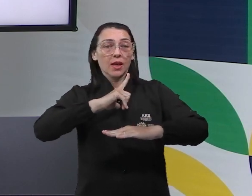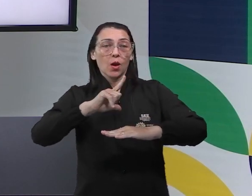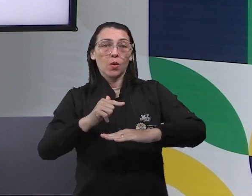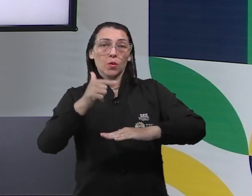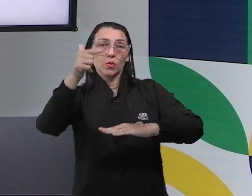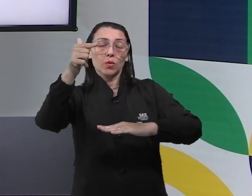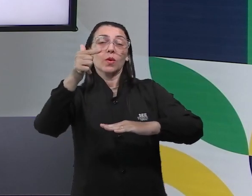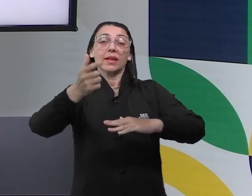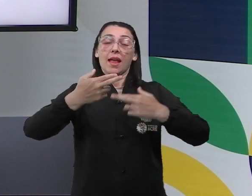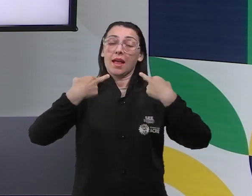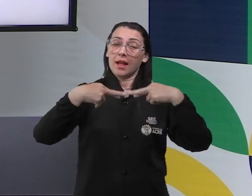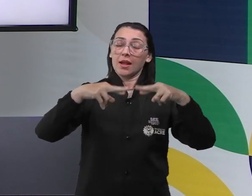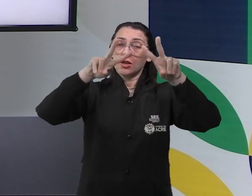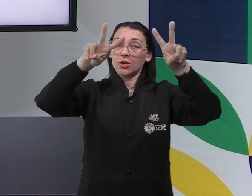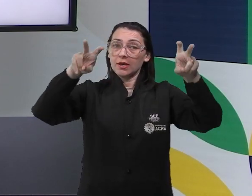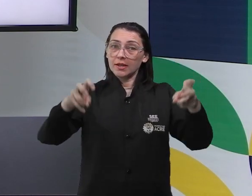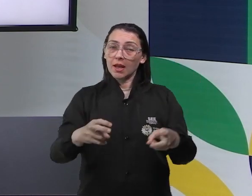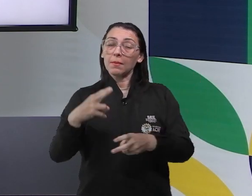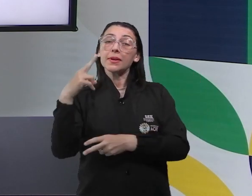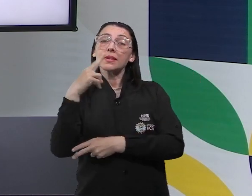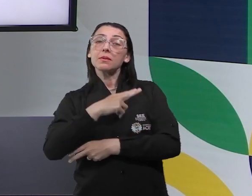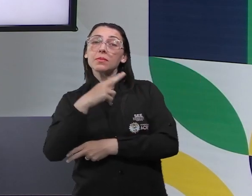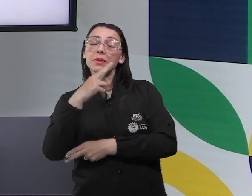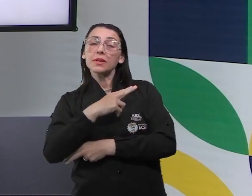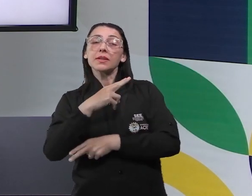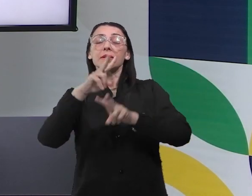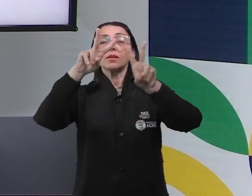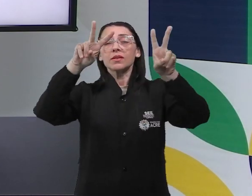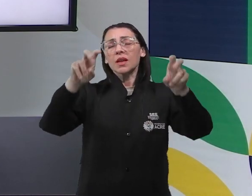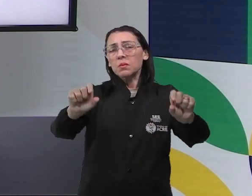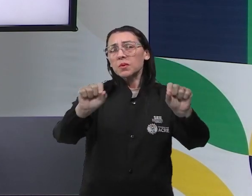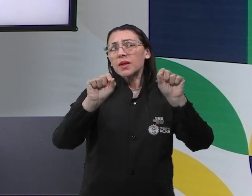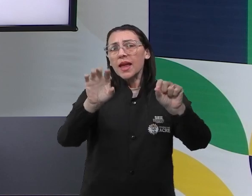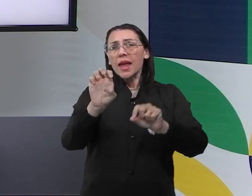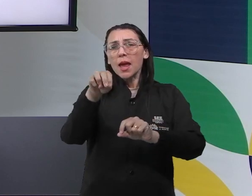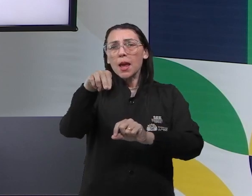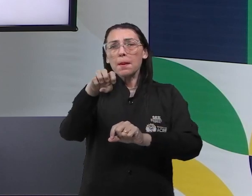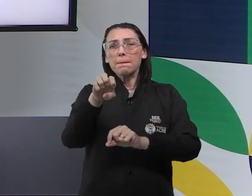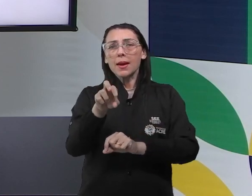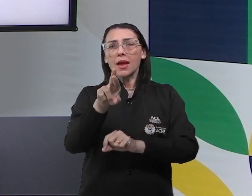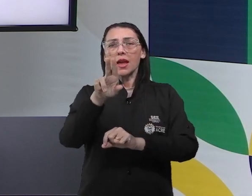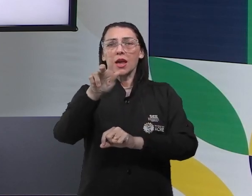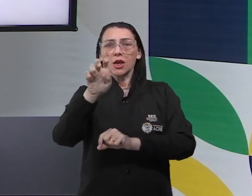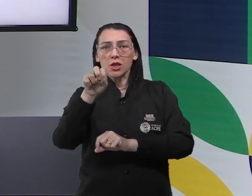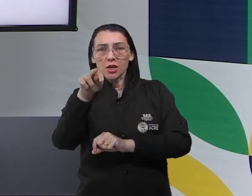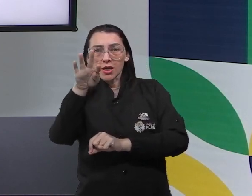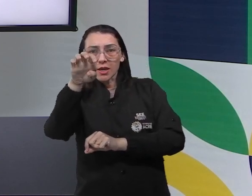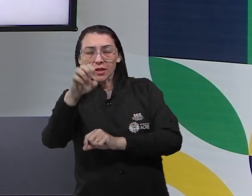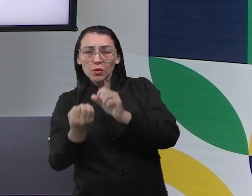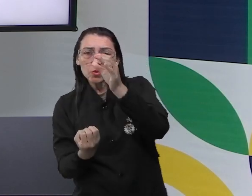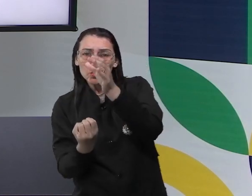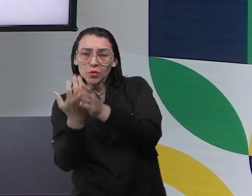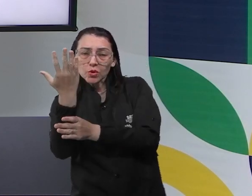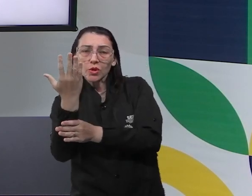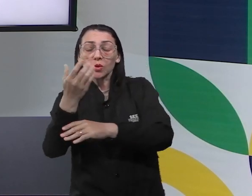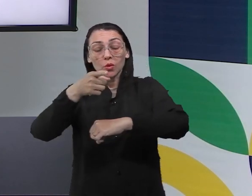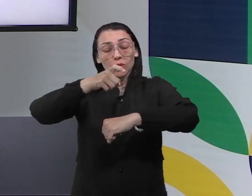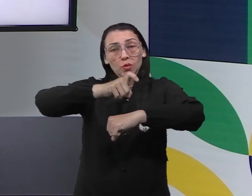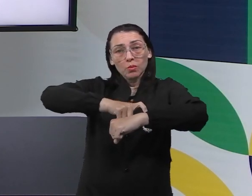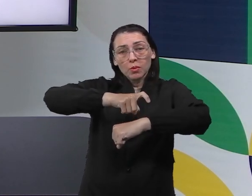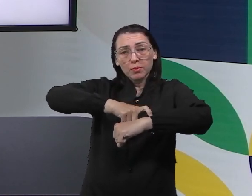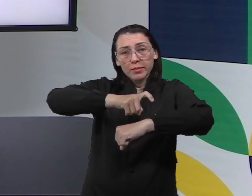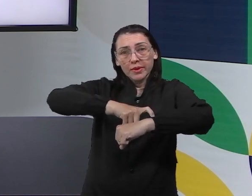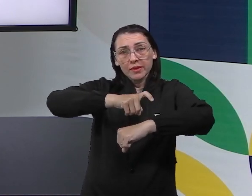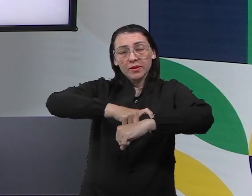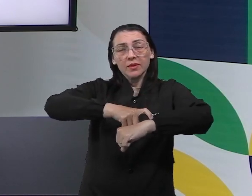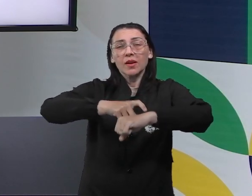outras críticas de temas emergentes. Que são temas emergentes? Temas que estão aparecendo no momento, tá?